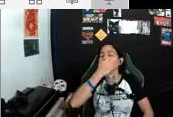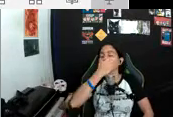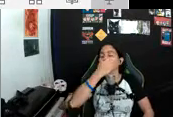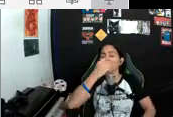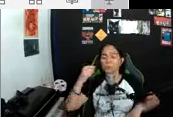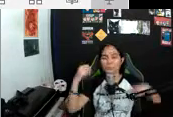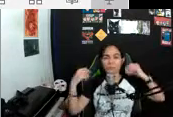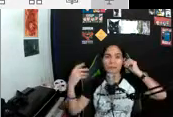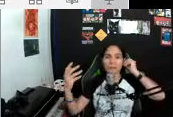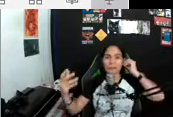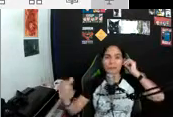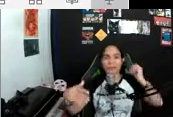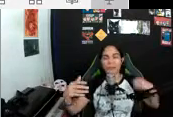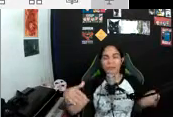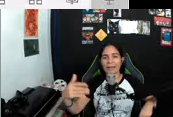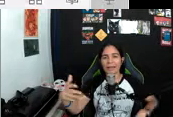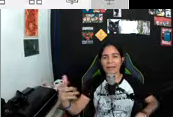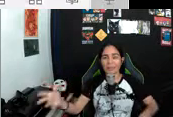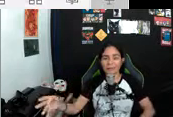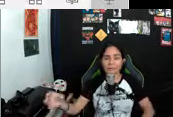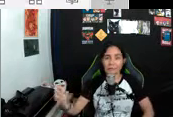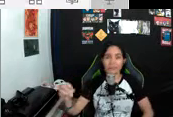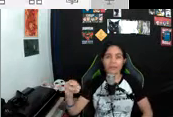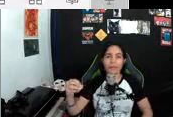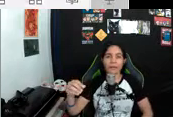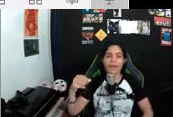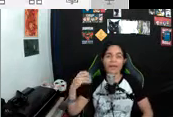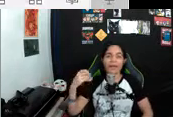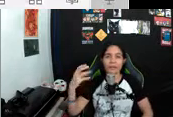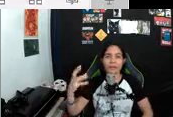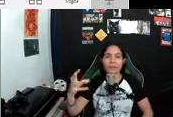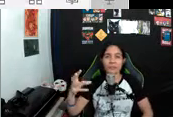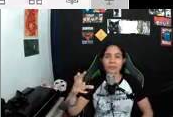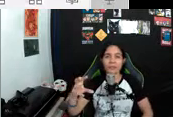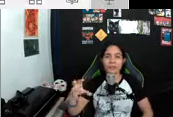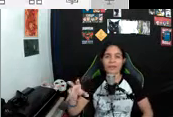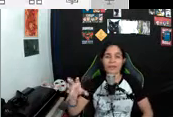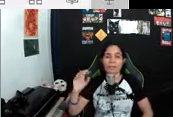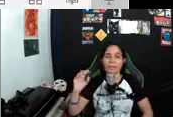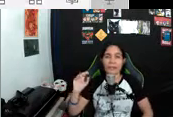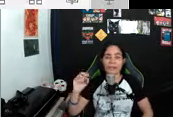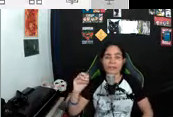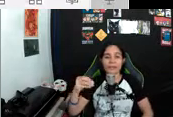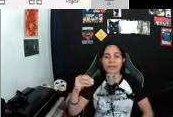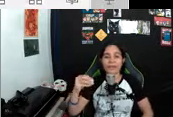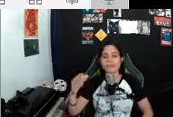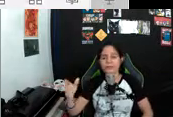né, os conselhos de cada profissão que vai exatamente estar